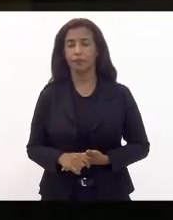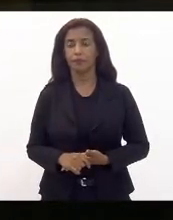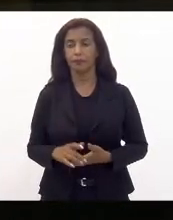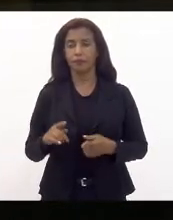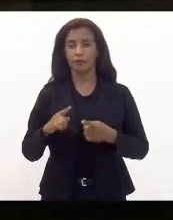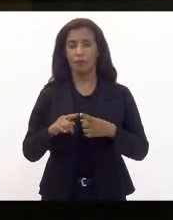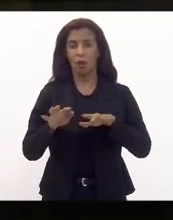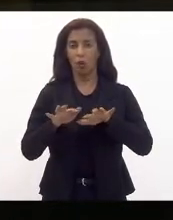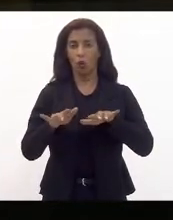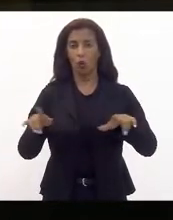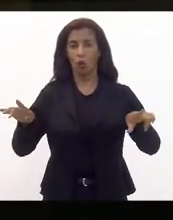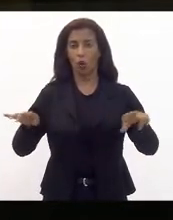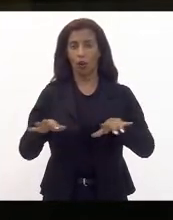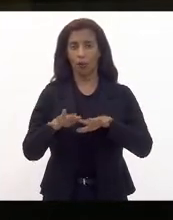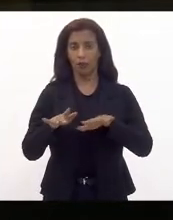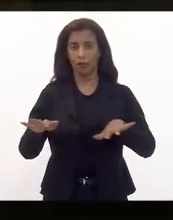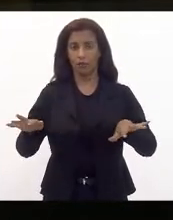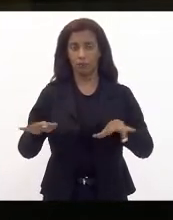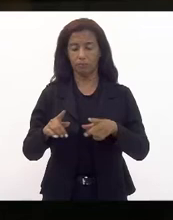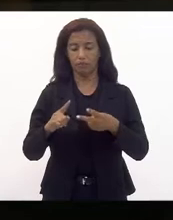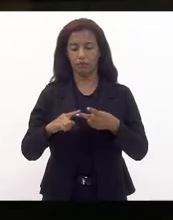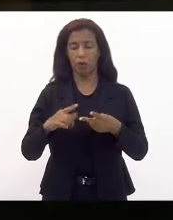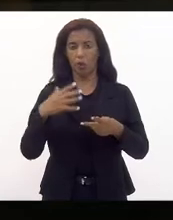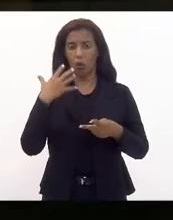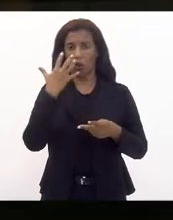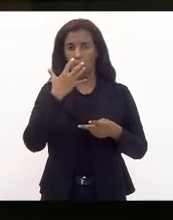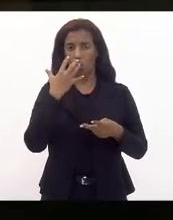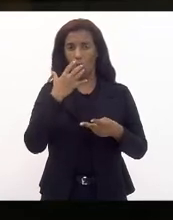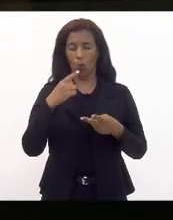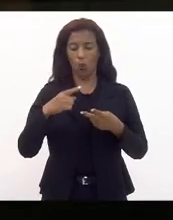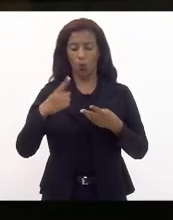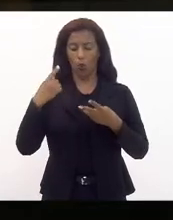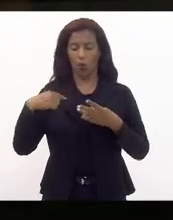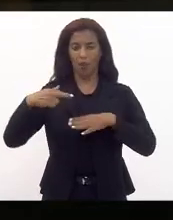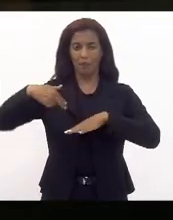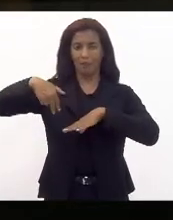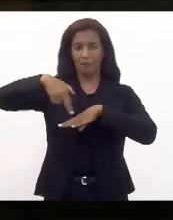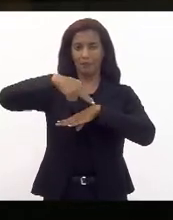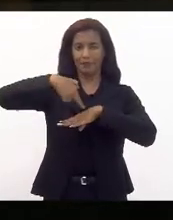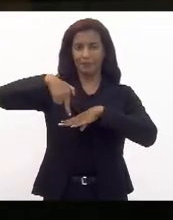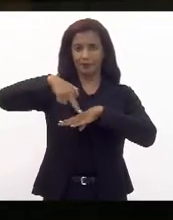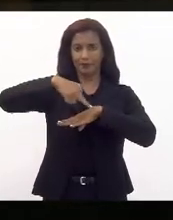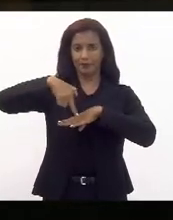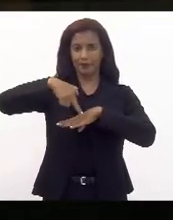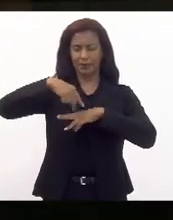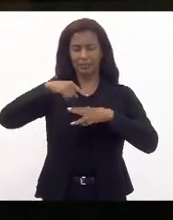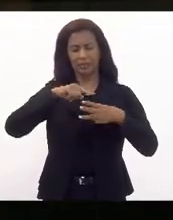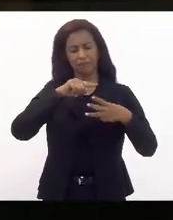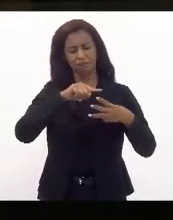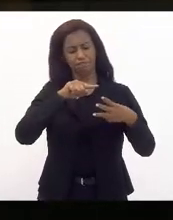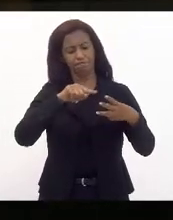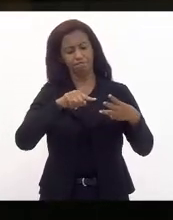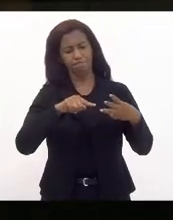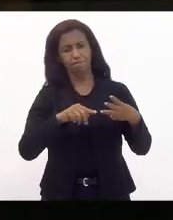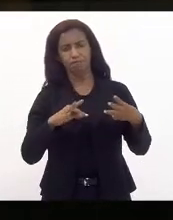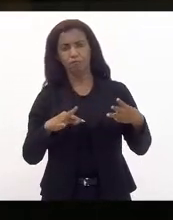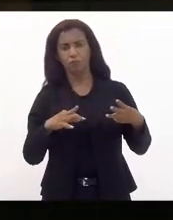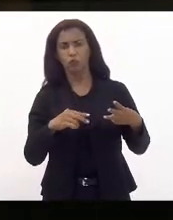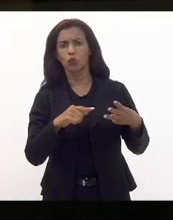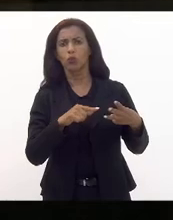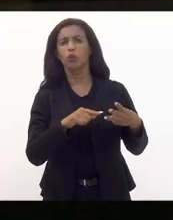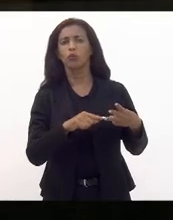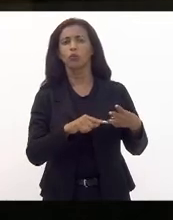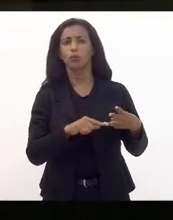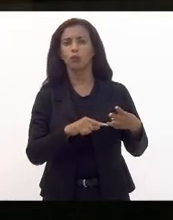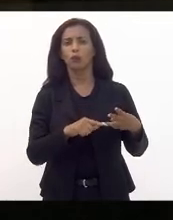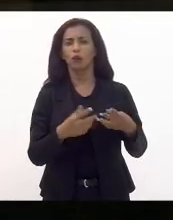a orquestra coro e corpo de baile todos eles